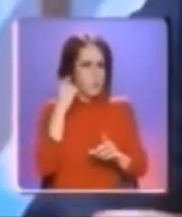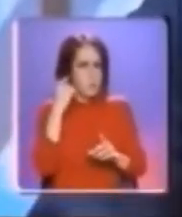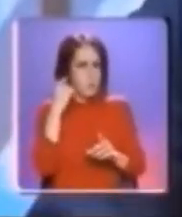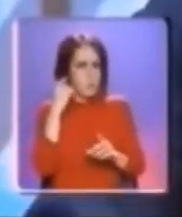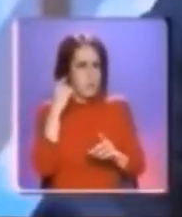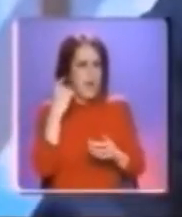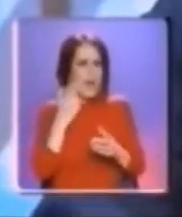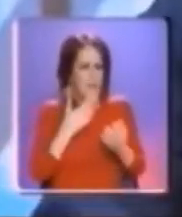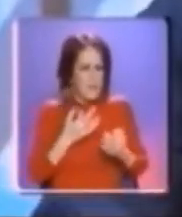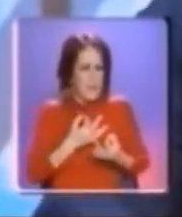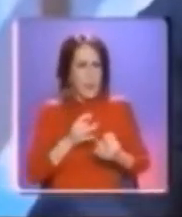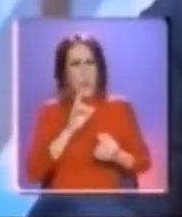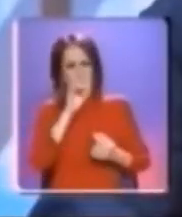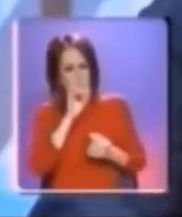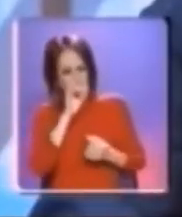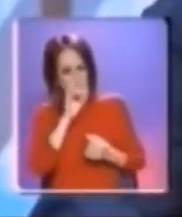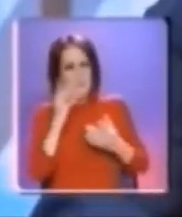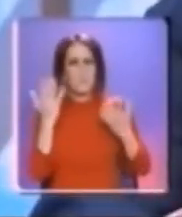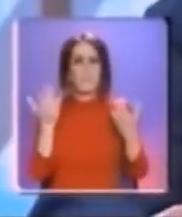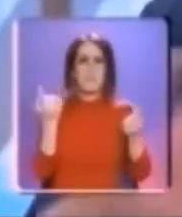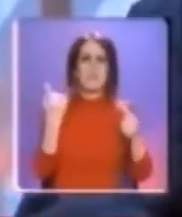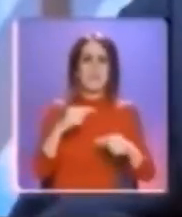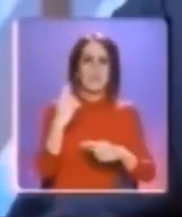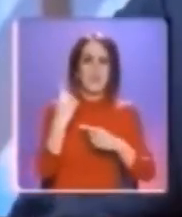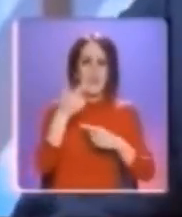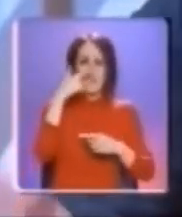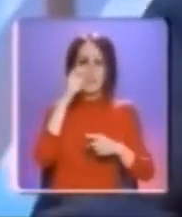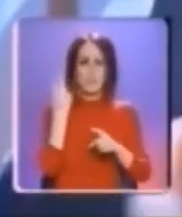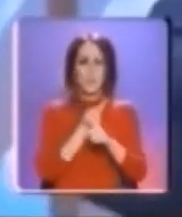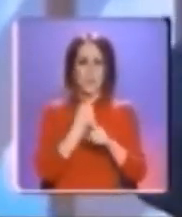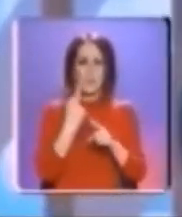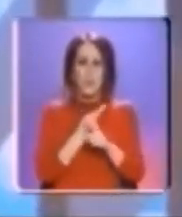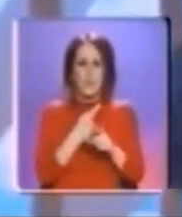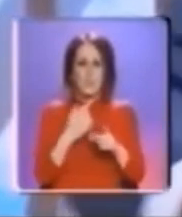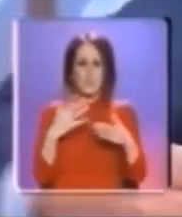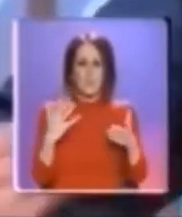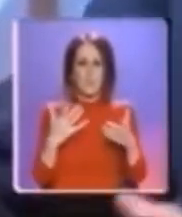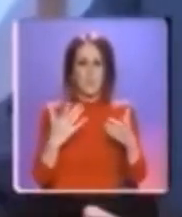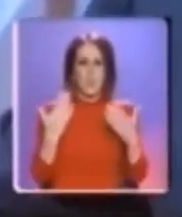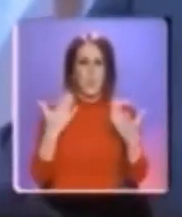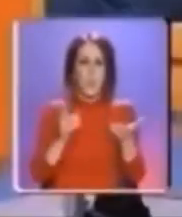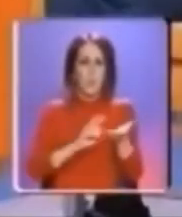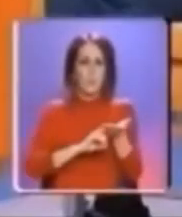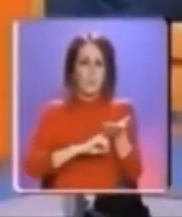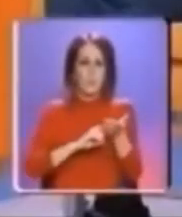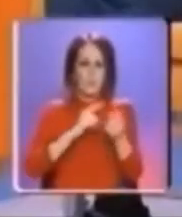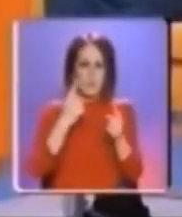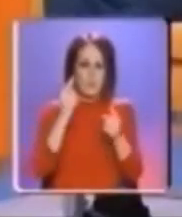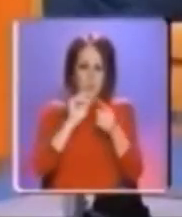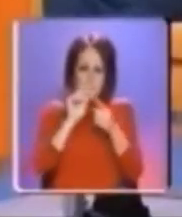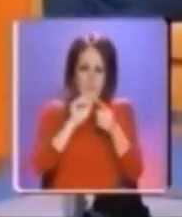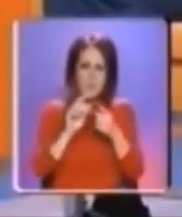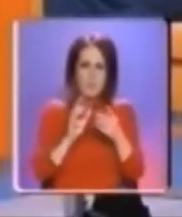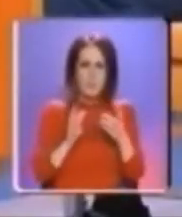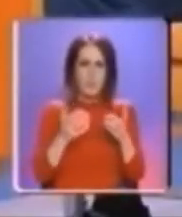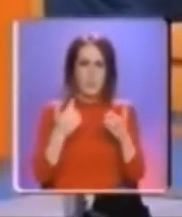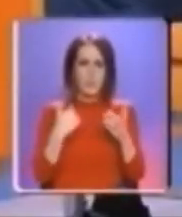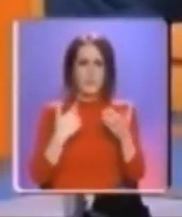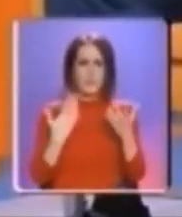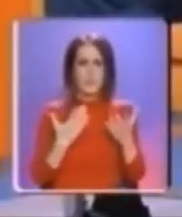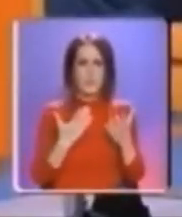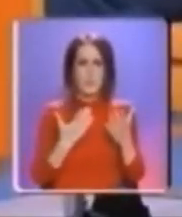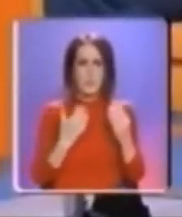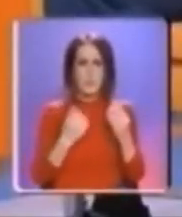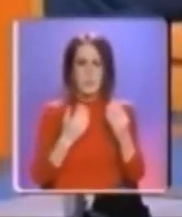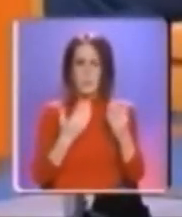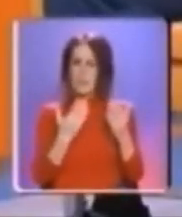dizer, que há determinadas pessoas com uma certa personalidade que encaram